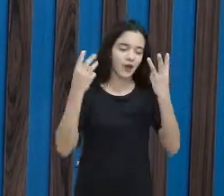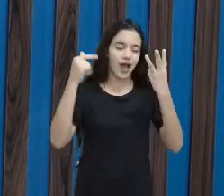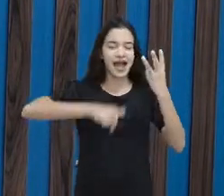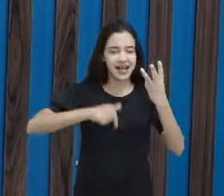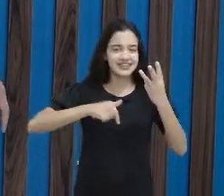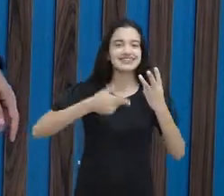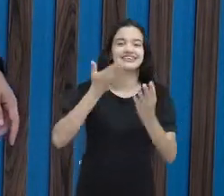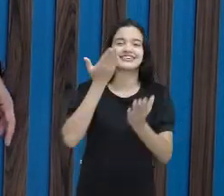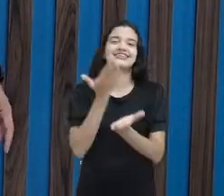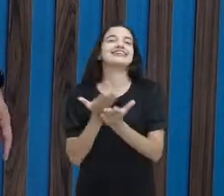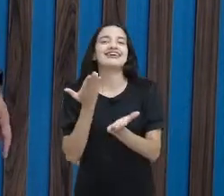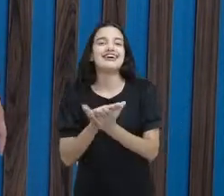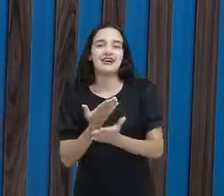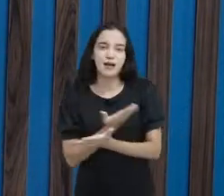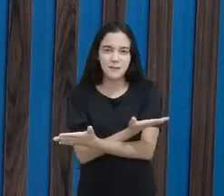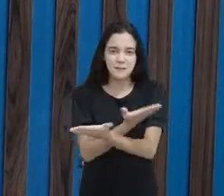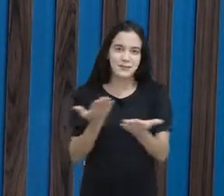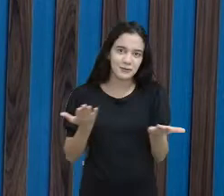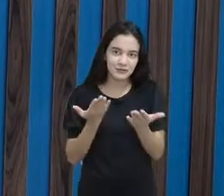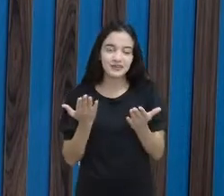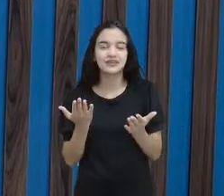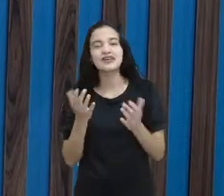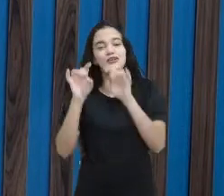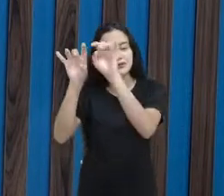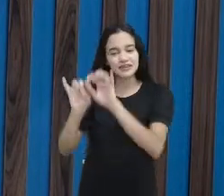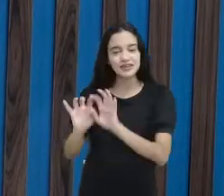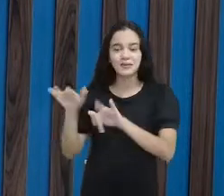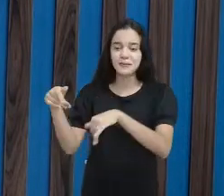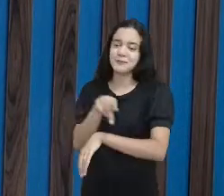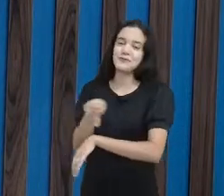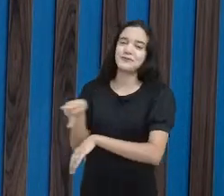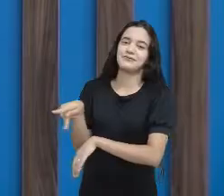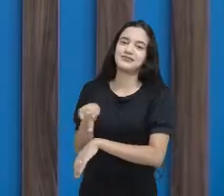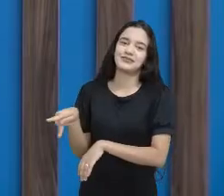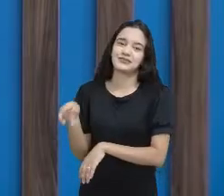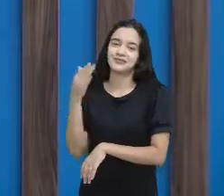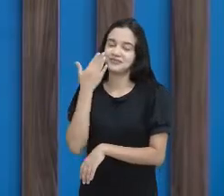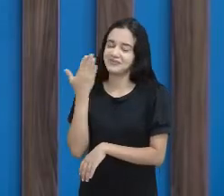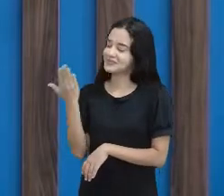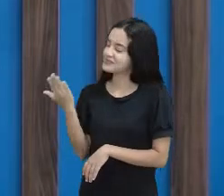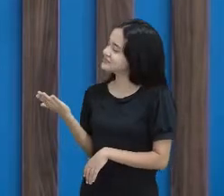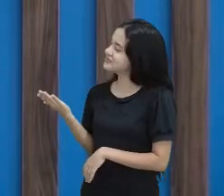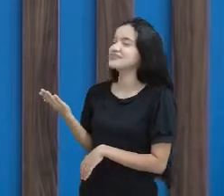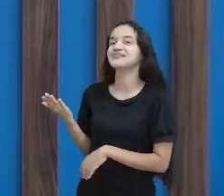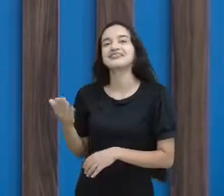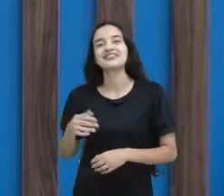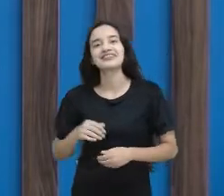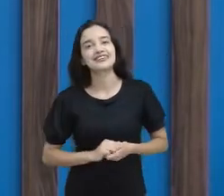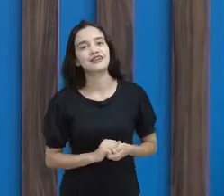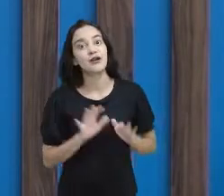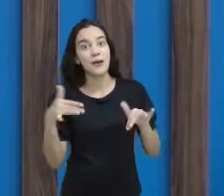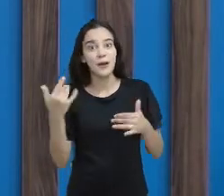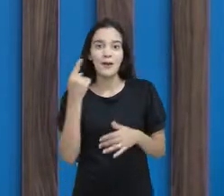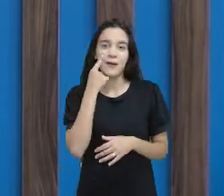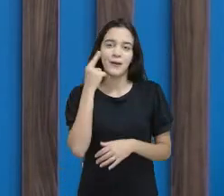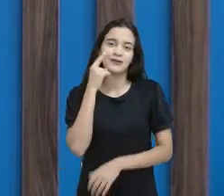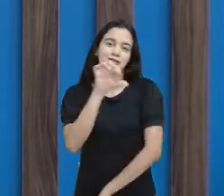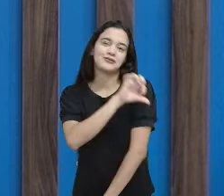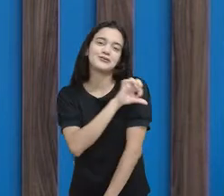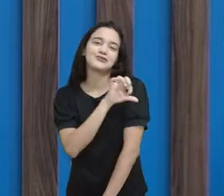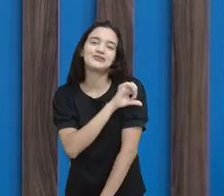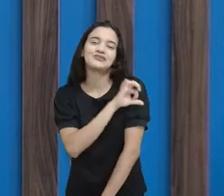na aula para vocês, que é o nosso querido professor Ricardinho. Nono ano lindo, estou aqui ó, com esse